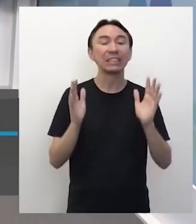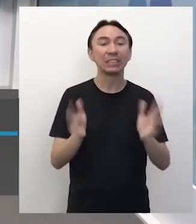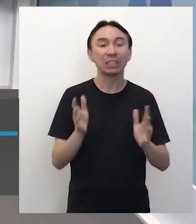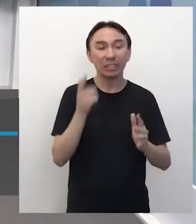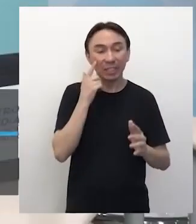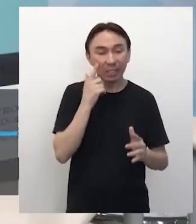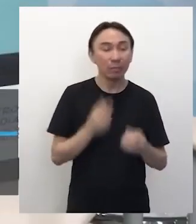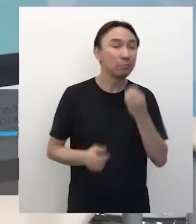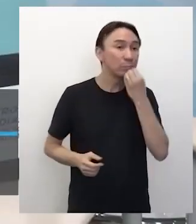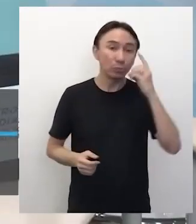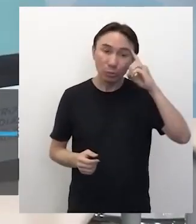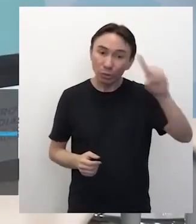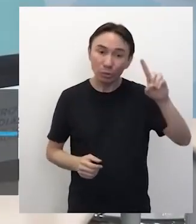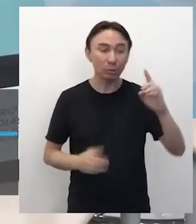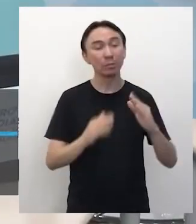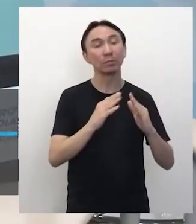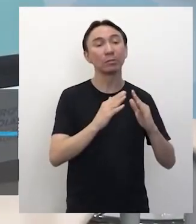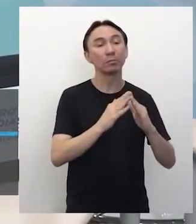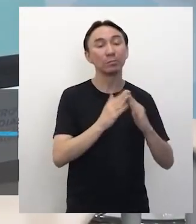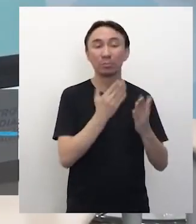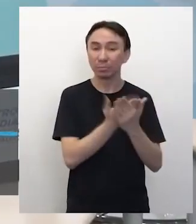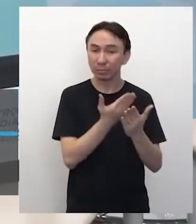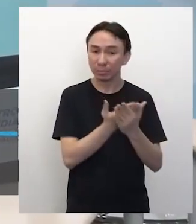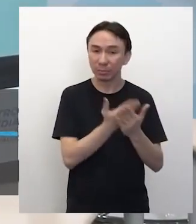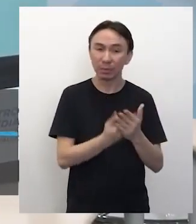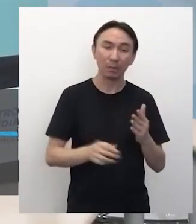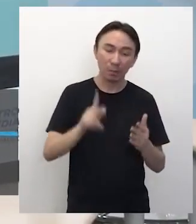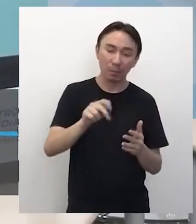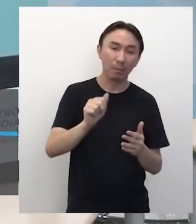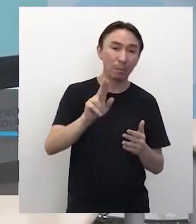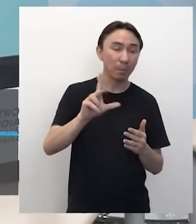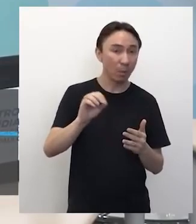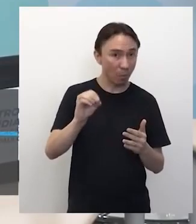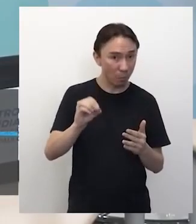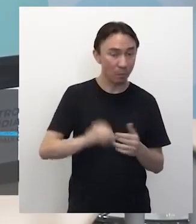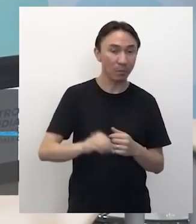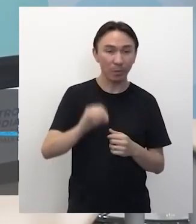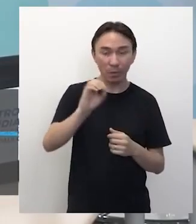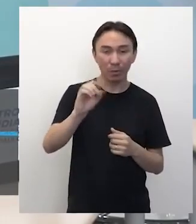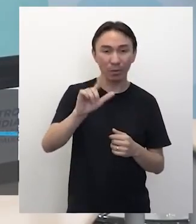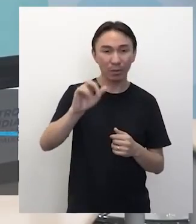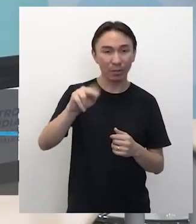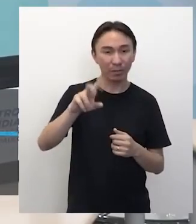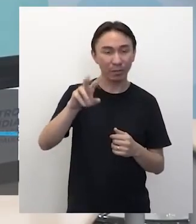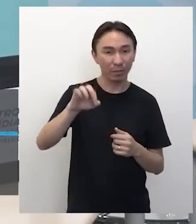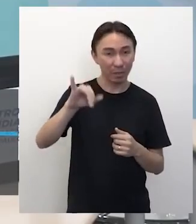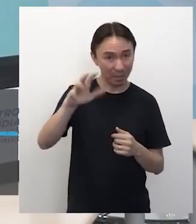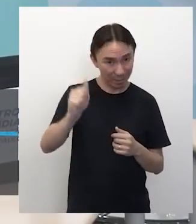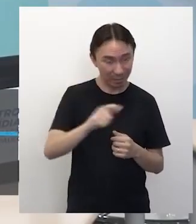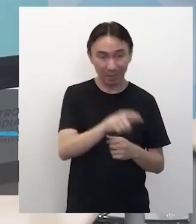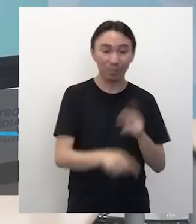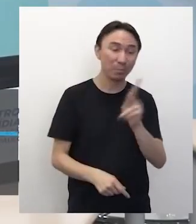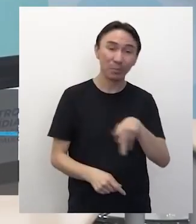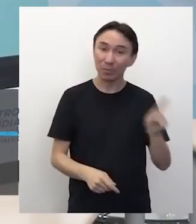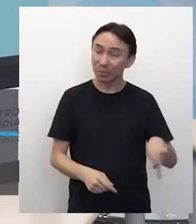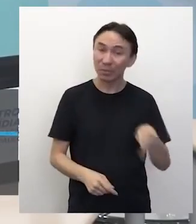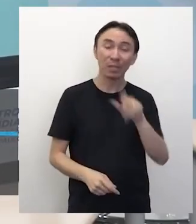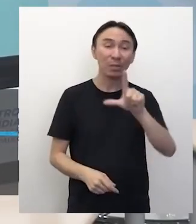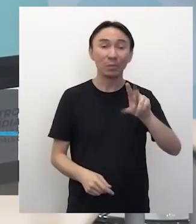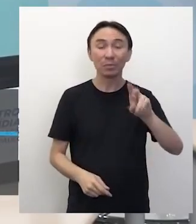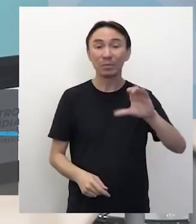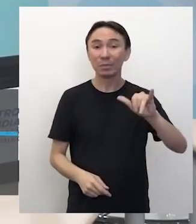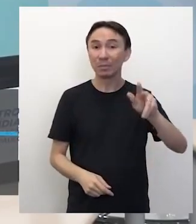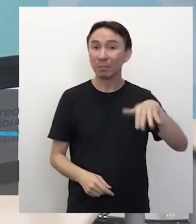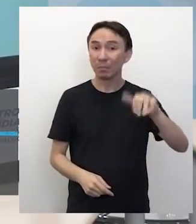professora Lucimara, da Escola Estadual Paulo de Oliveira Melo, em Mogi das Cruzes. Galerinha aí atenta na aula